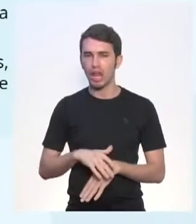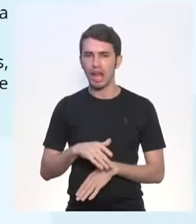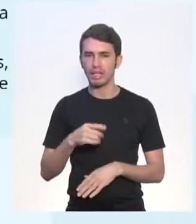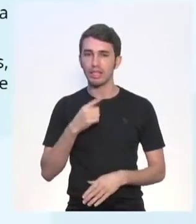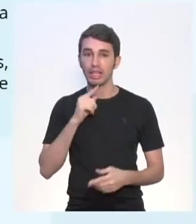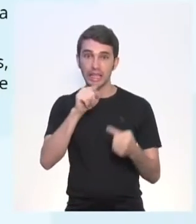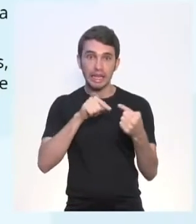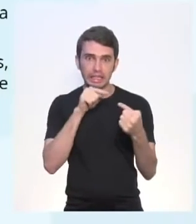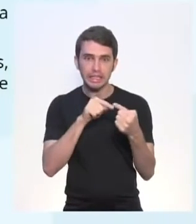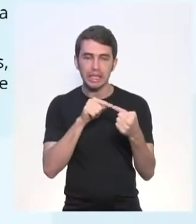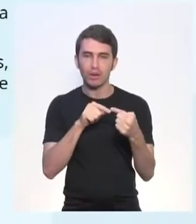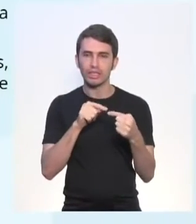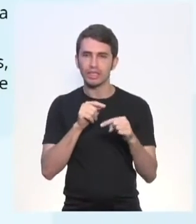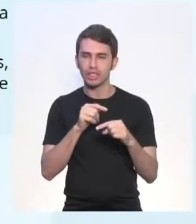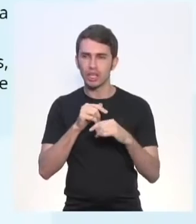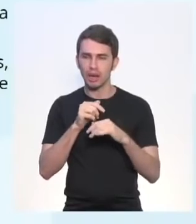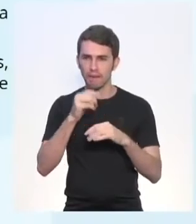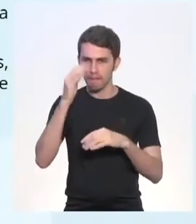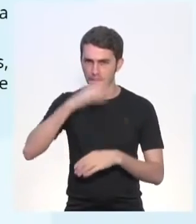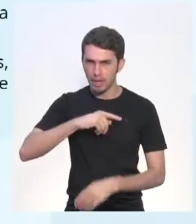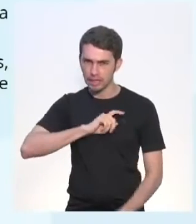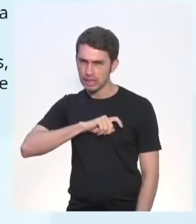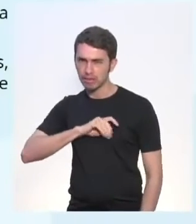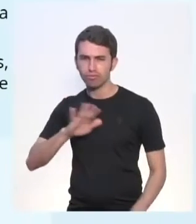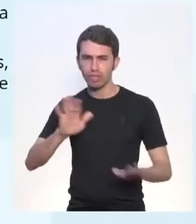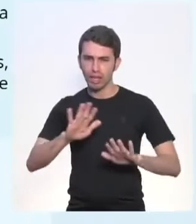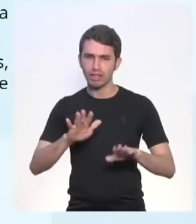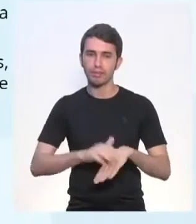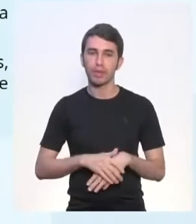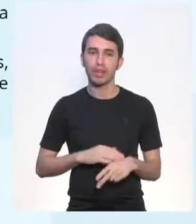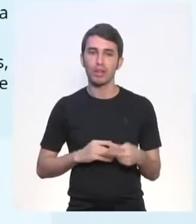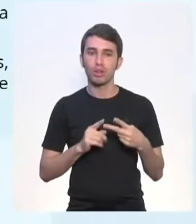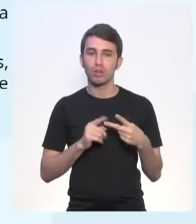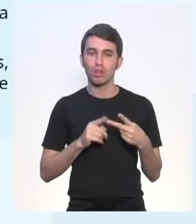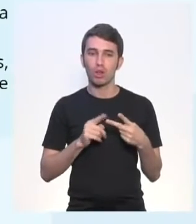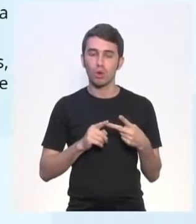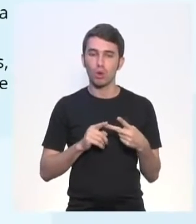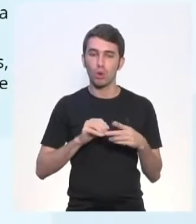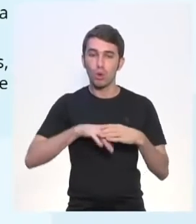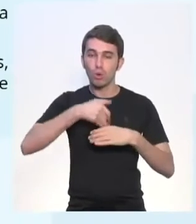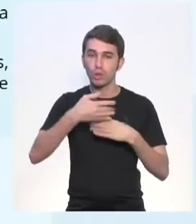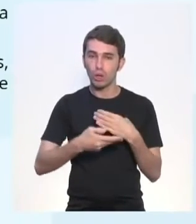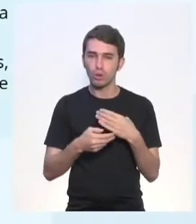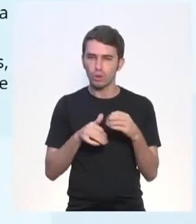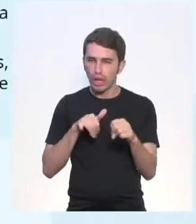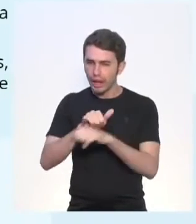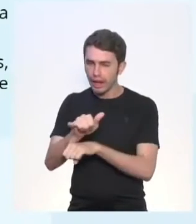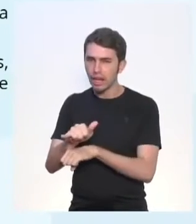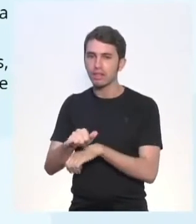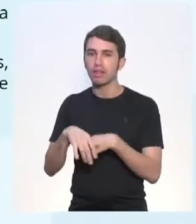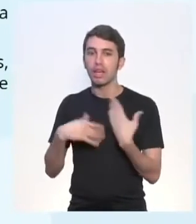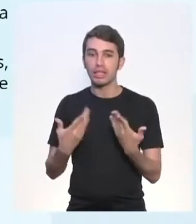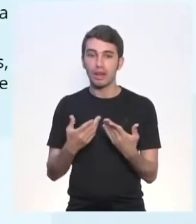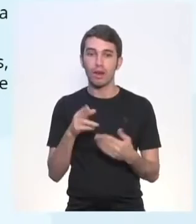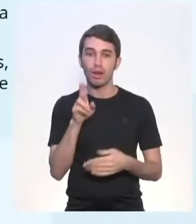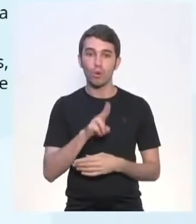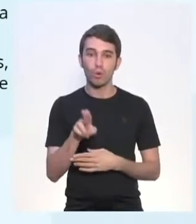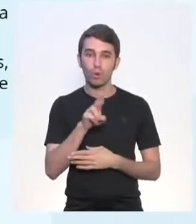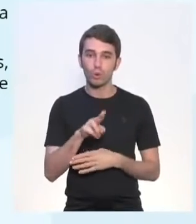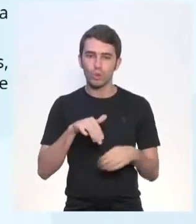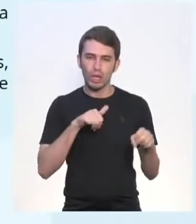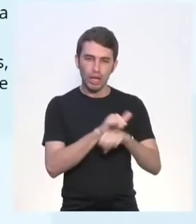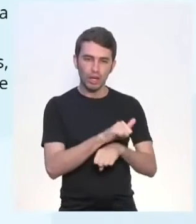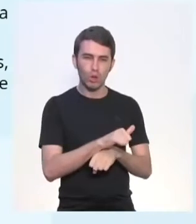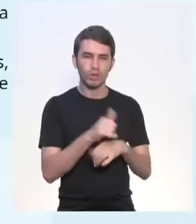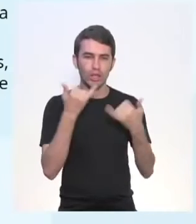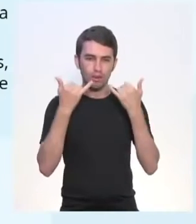mas com potencial para enganar. Conteúdo enganoso. Uso enganoso de uma informação para usá-la contra um assunto ou uma pessoa.